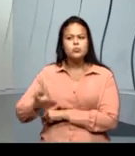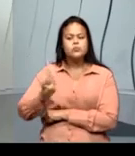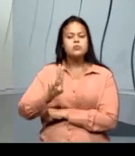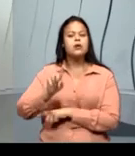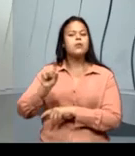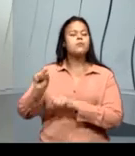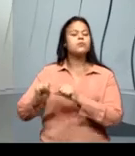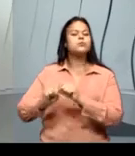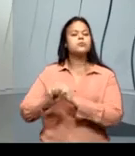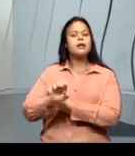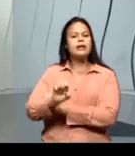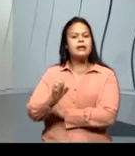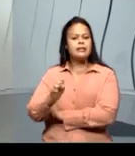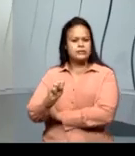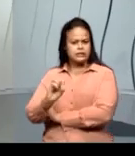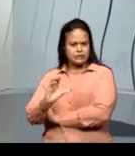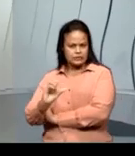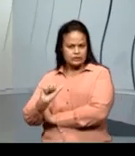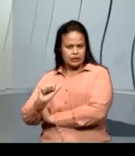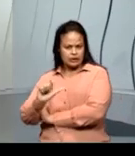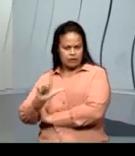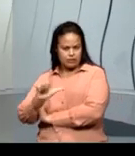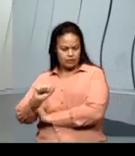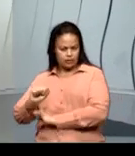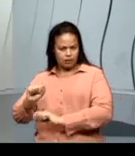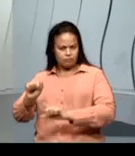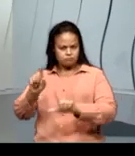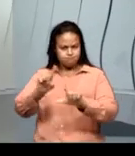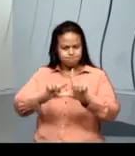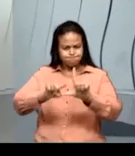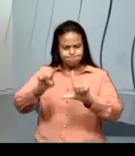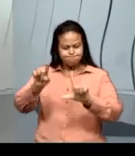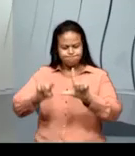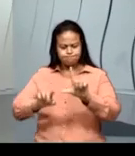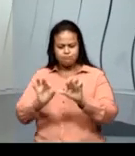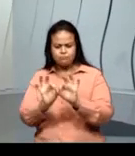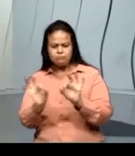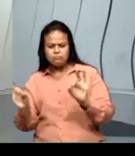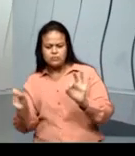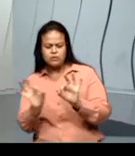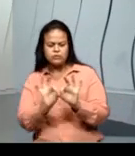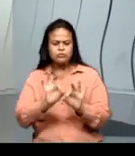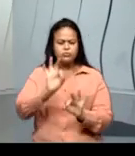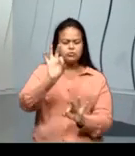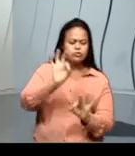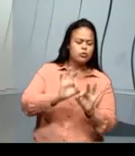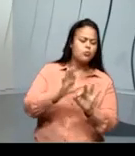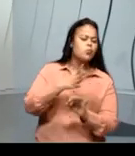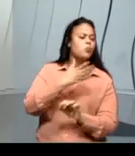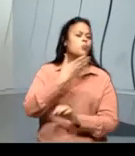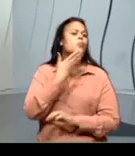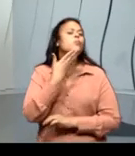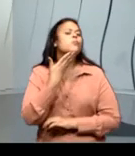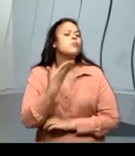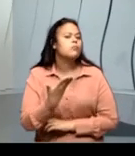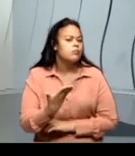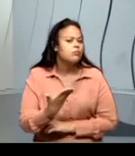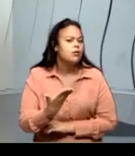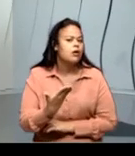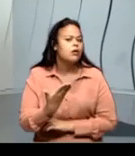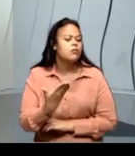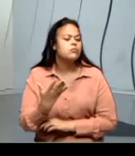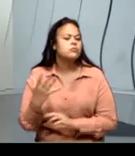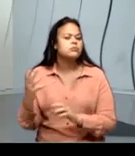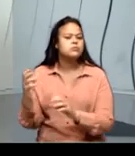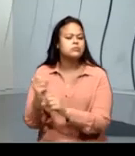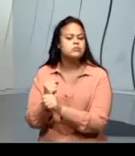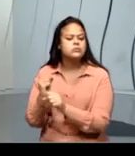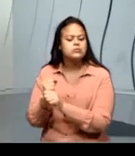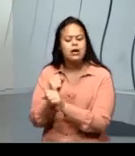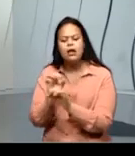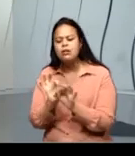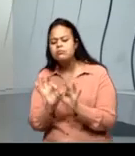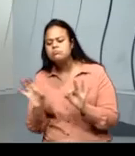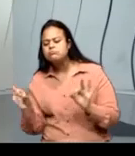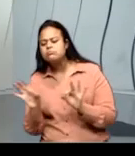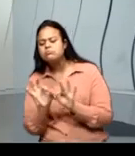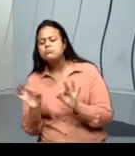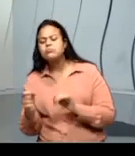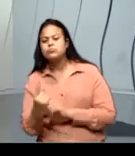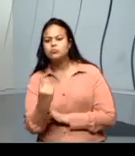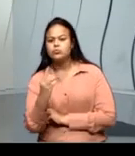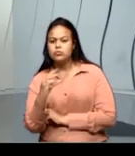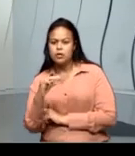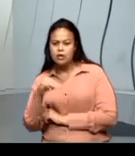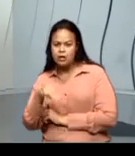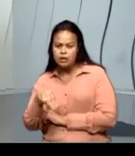escala para determinar a medida de cada um desses vetores. Então, eu determinei aqui uma escala de 1